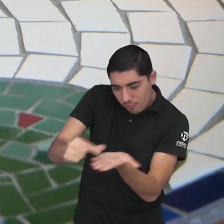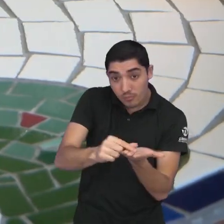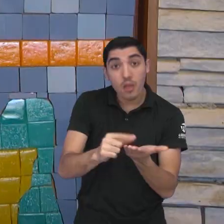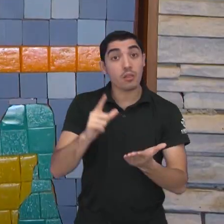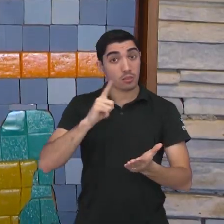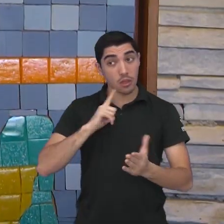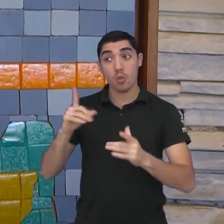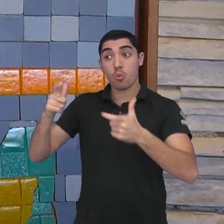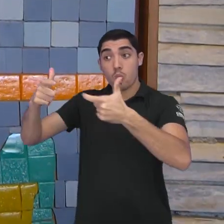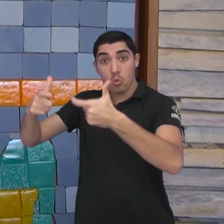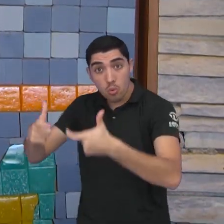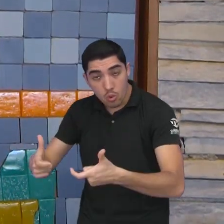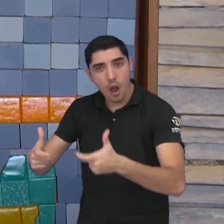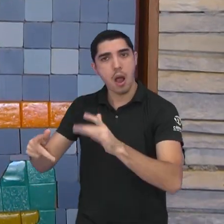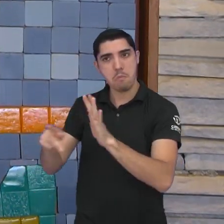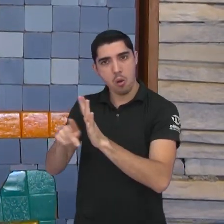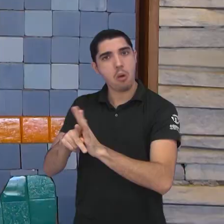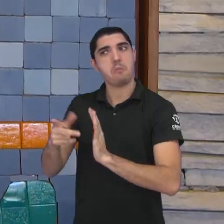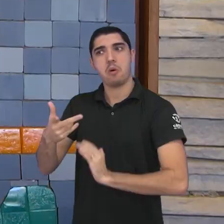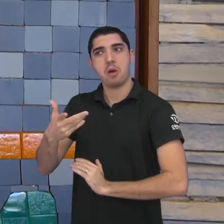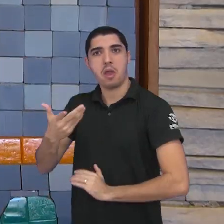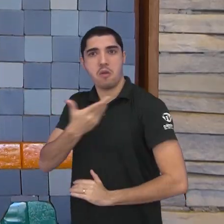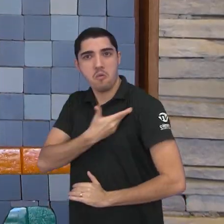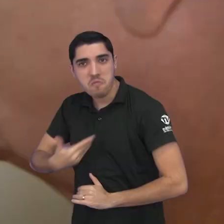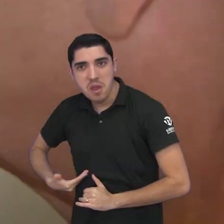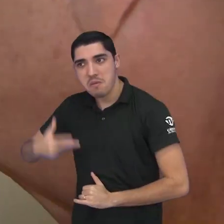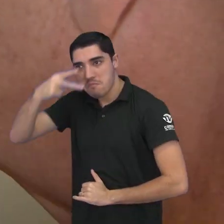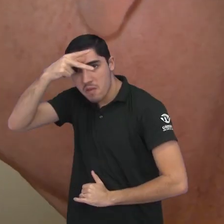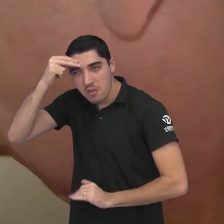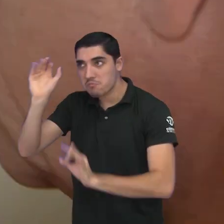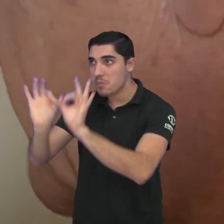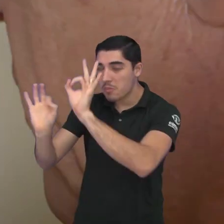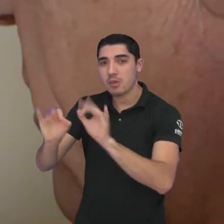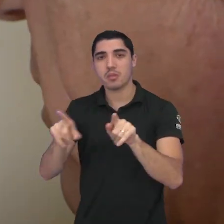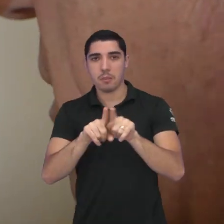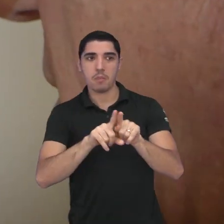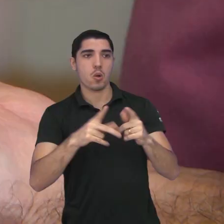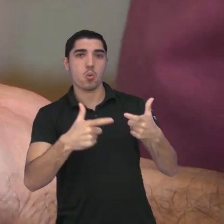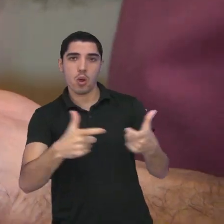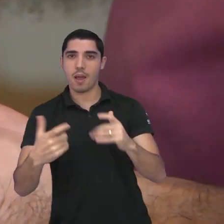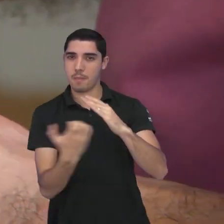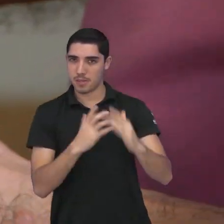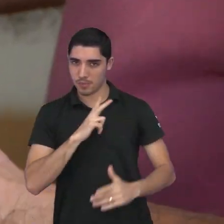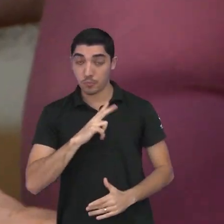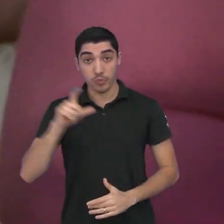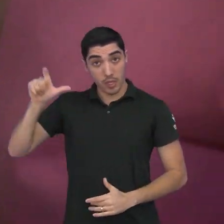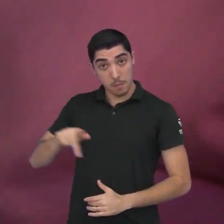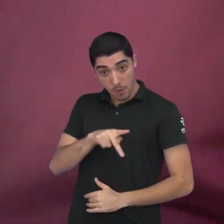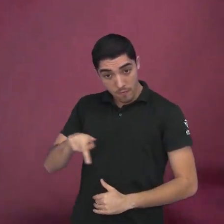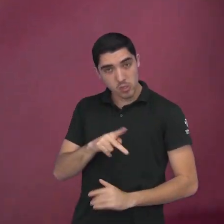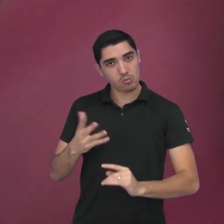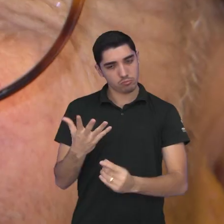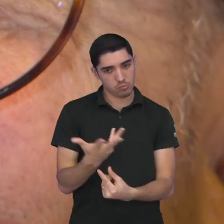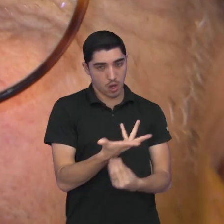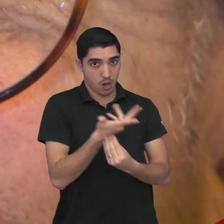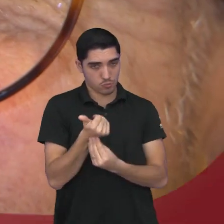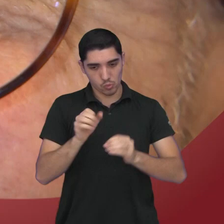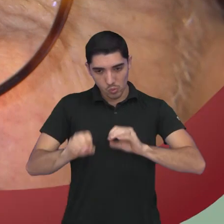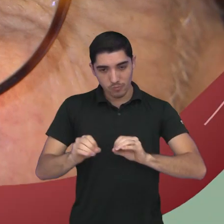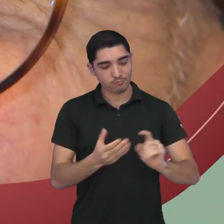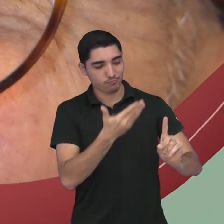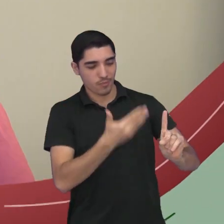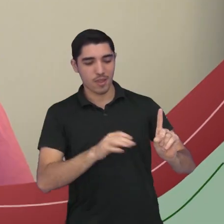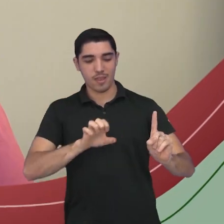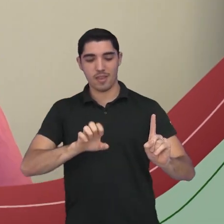públicos, privados e na posse de colecionadores particulares. É professor e arte educador. Quem me recebe hoje é